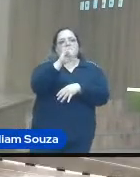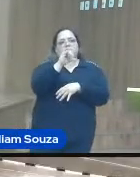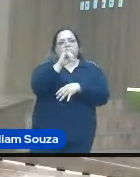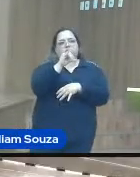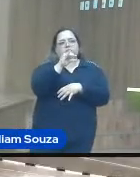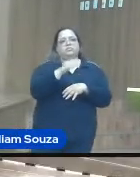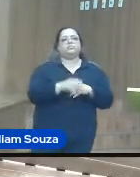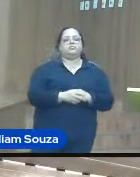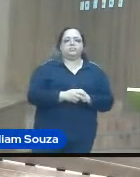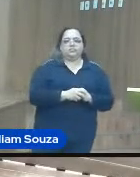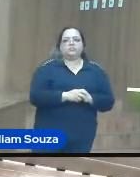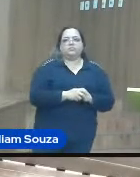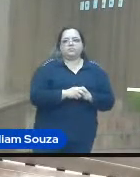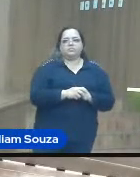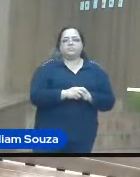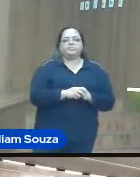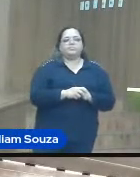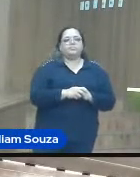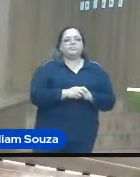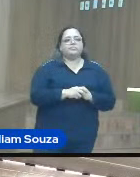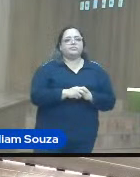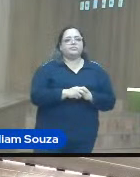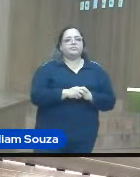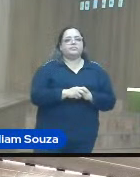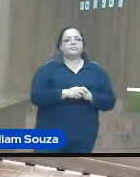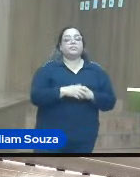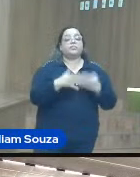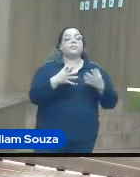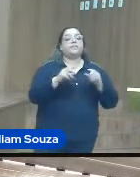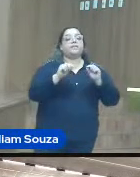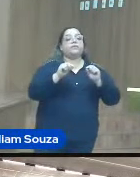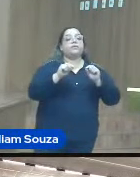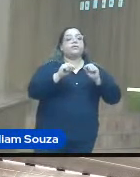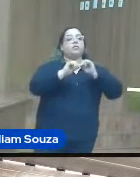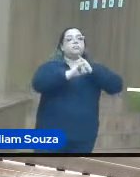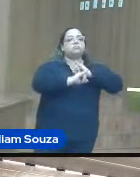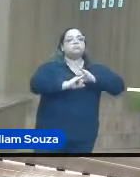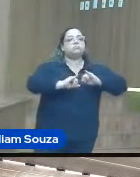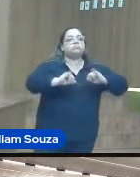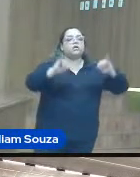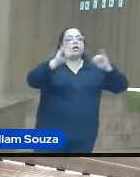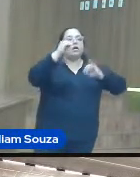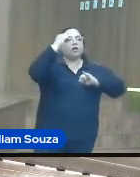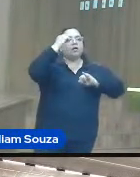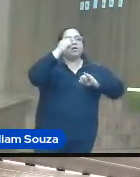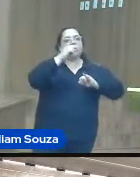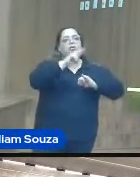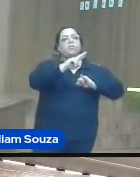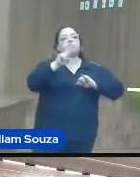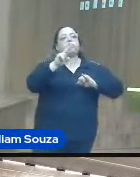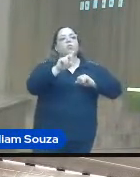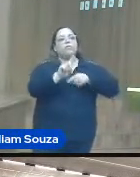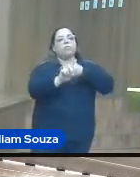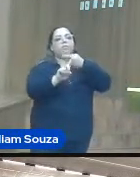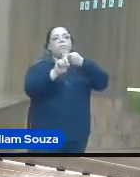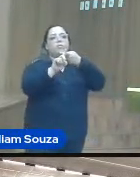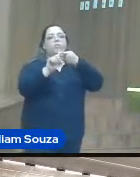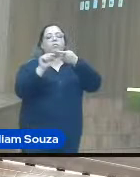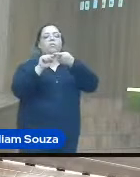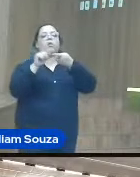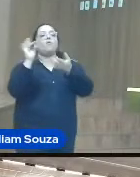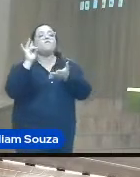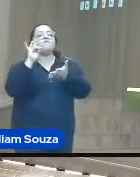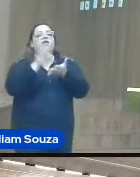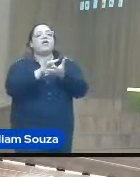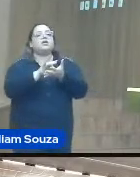uma certa divulgação, que a gente chama de positivismo, né, que o único verdadeiro conhecimento da